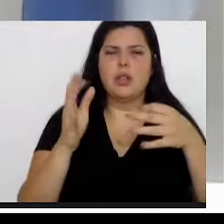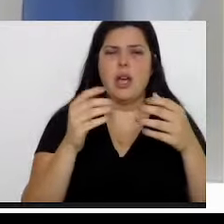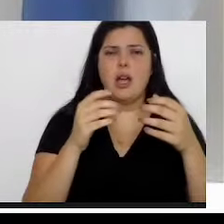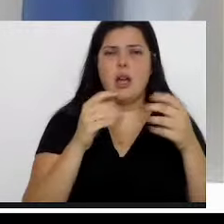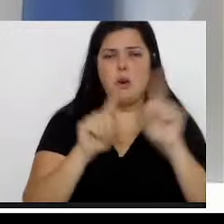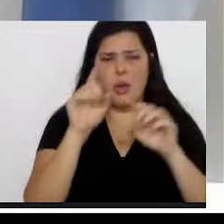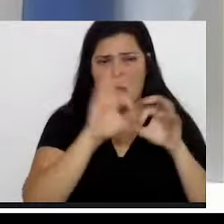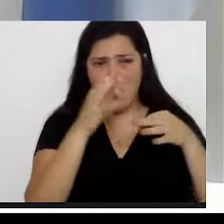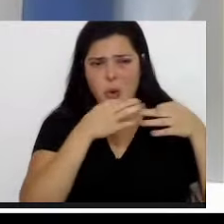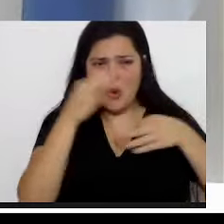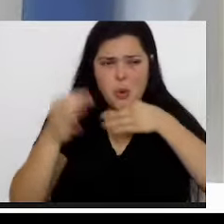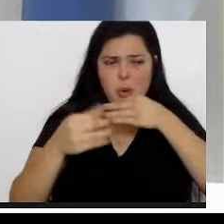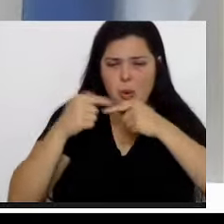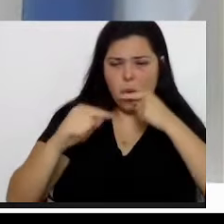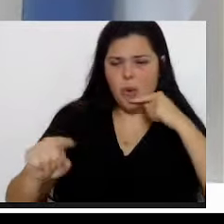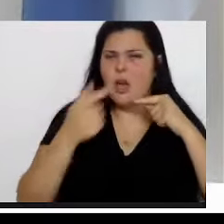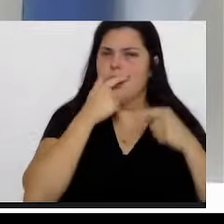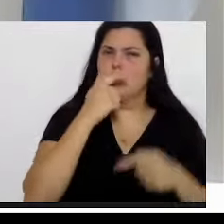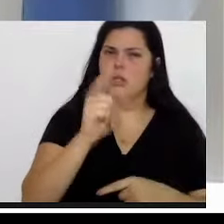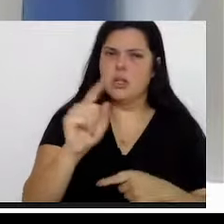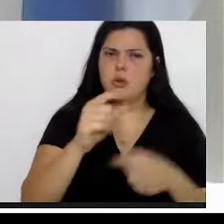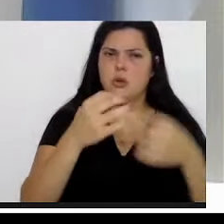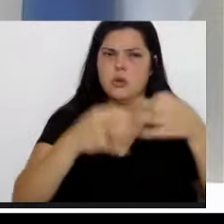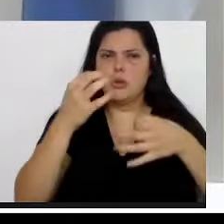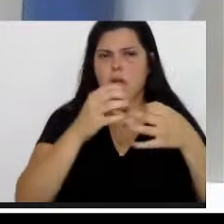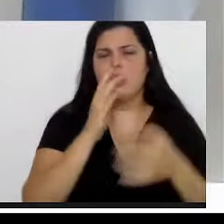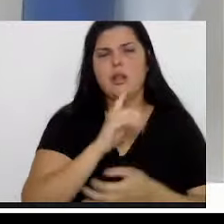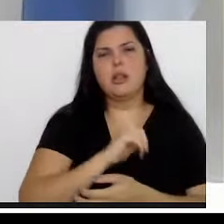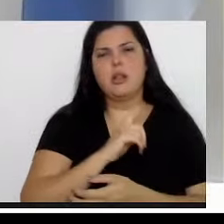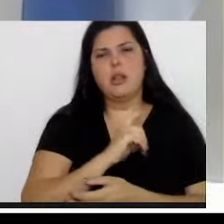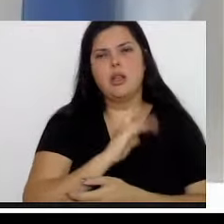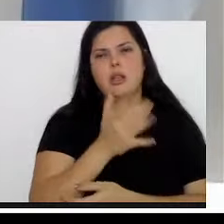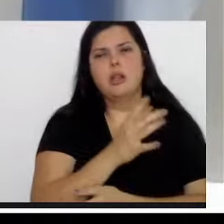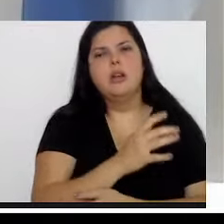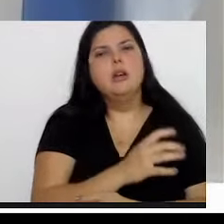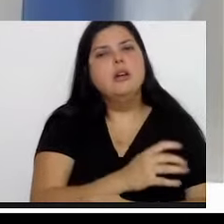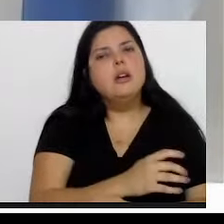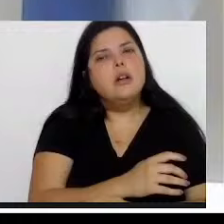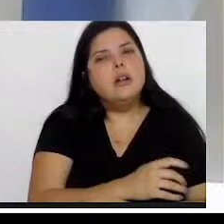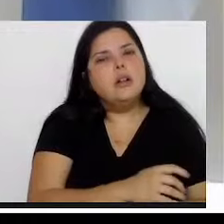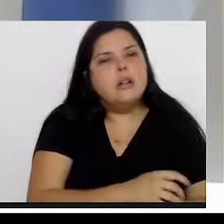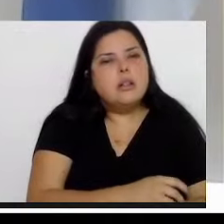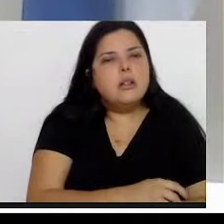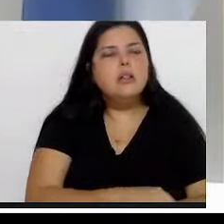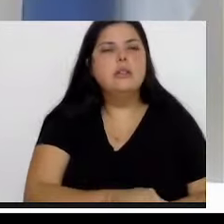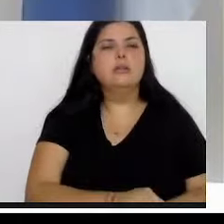opor, não é? O dois é o que tem o voto visto.